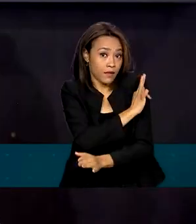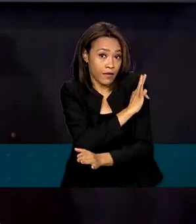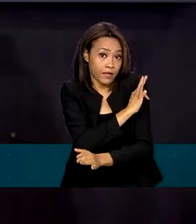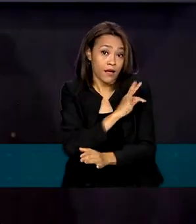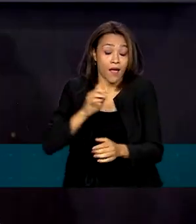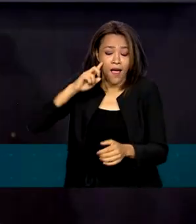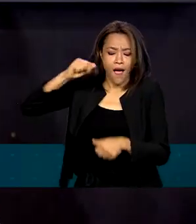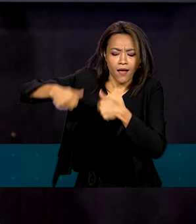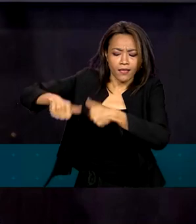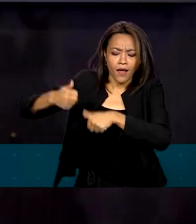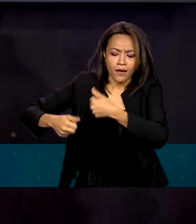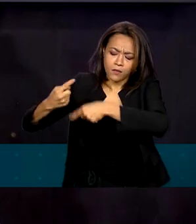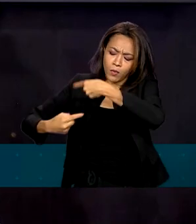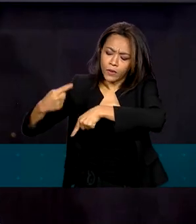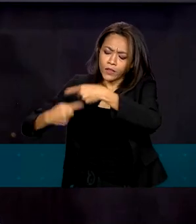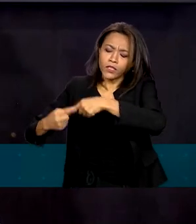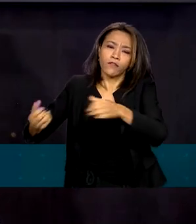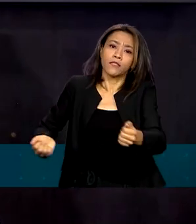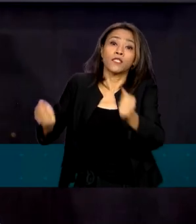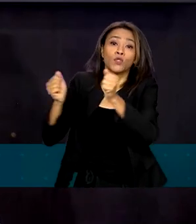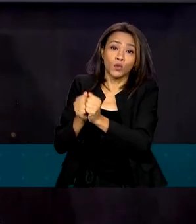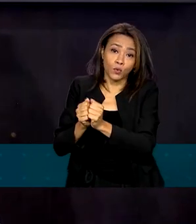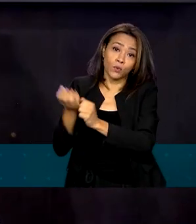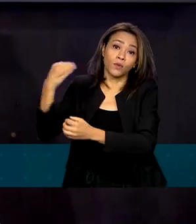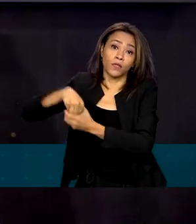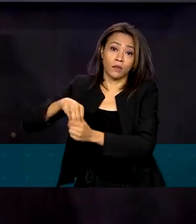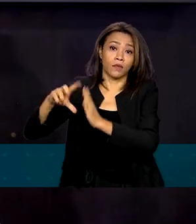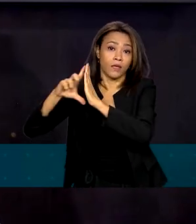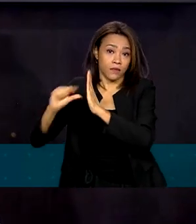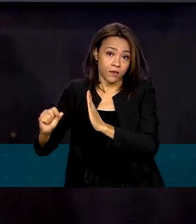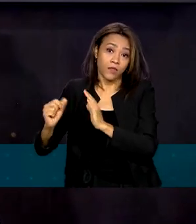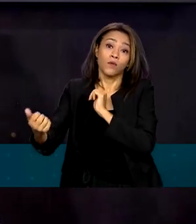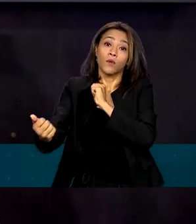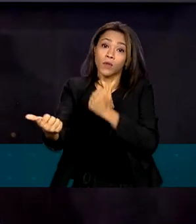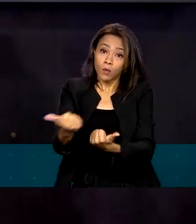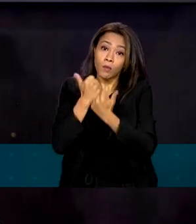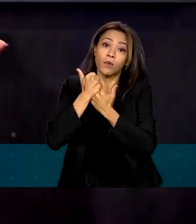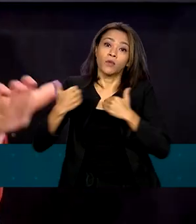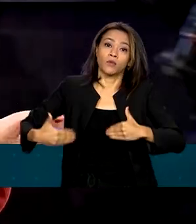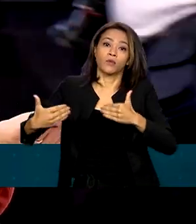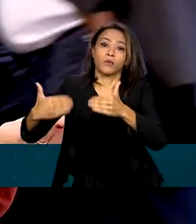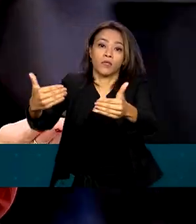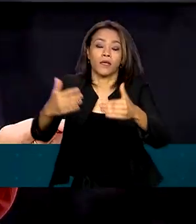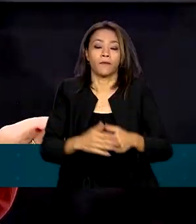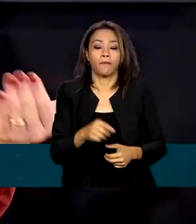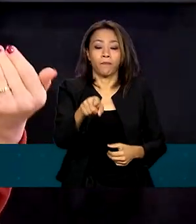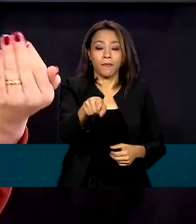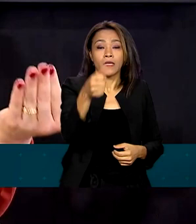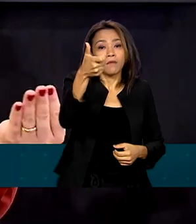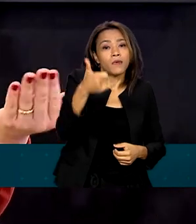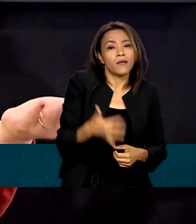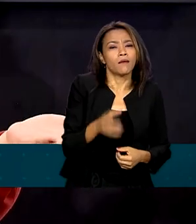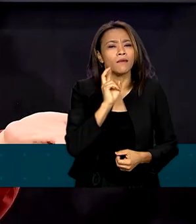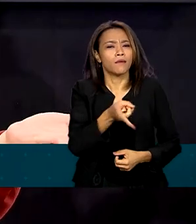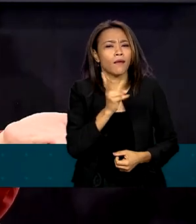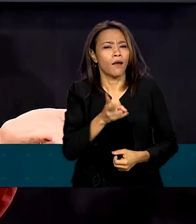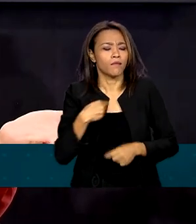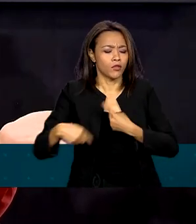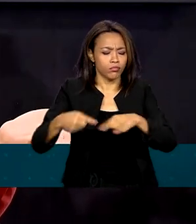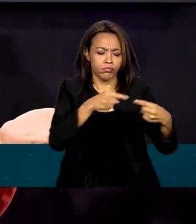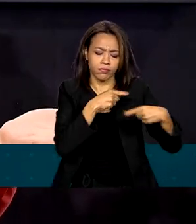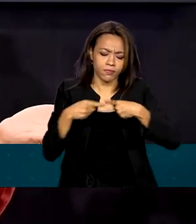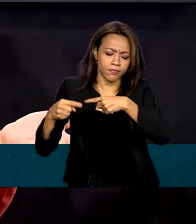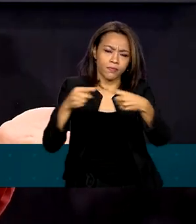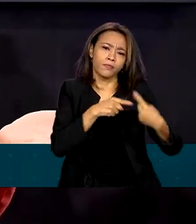serão dadas em conjunto com a casa civil e demais Ministérios nós vamos estar sempre discutindo as relevâncias e